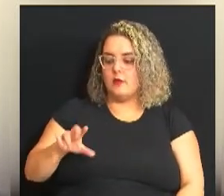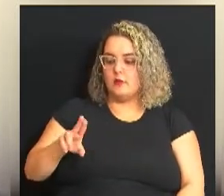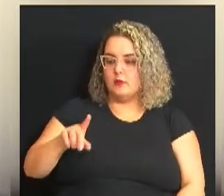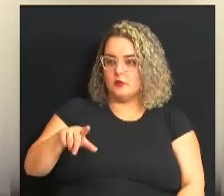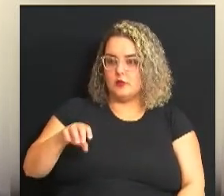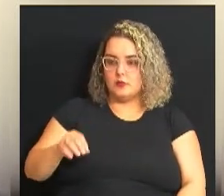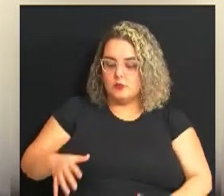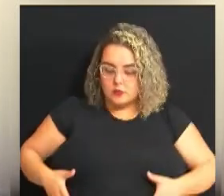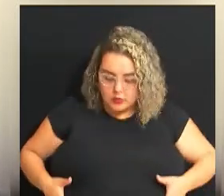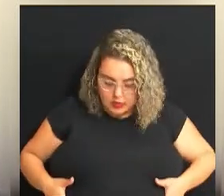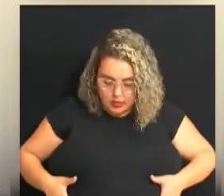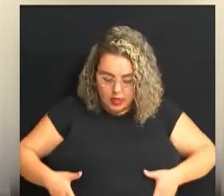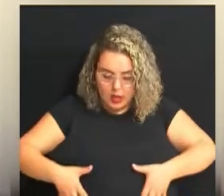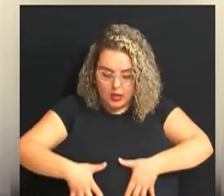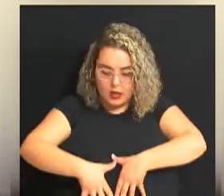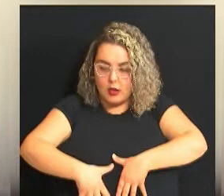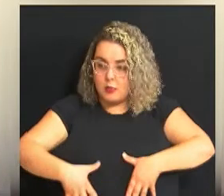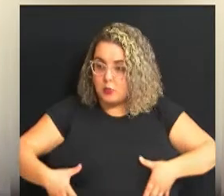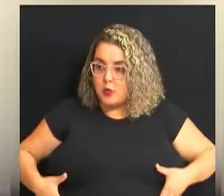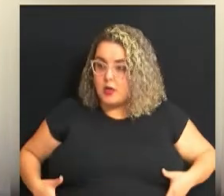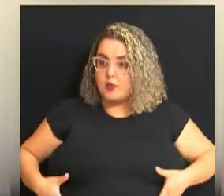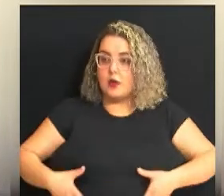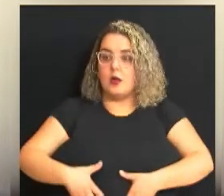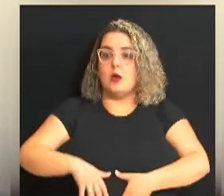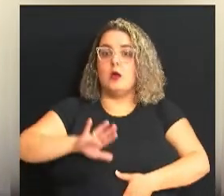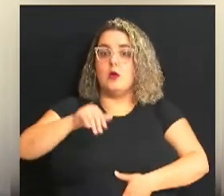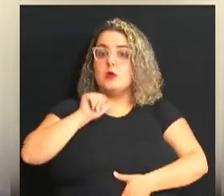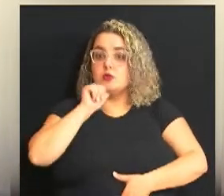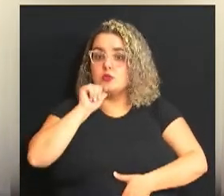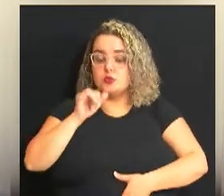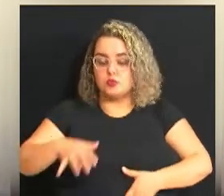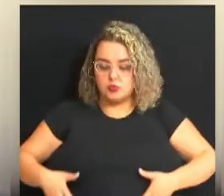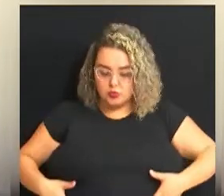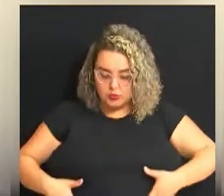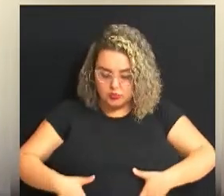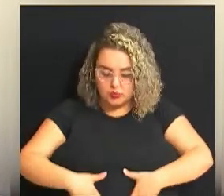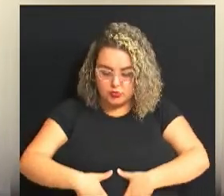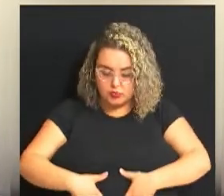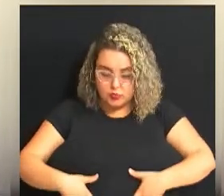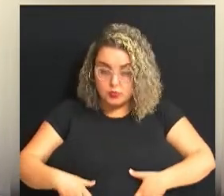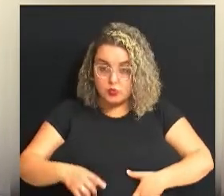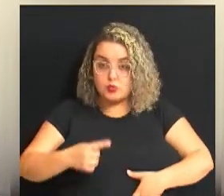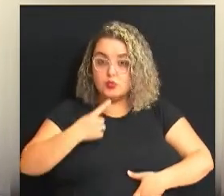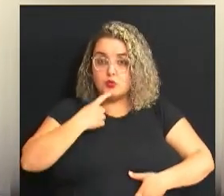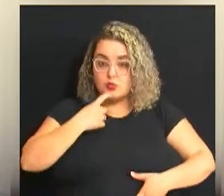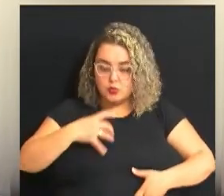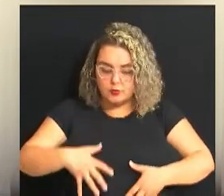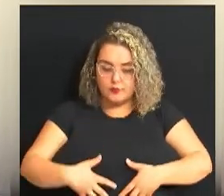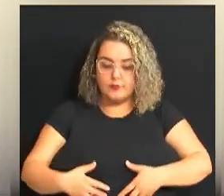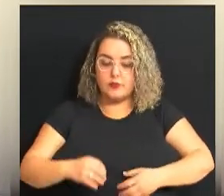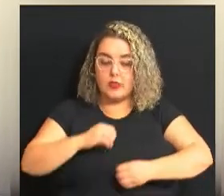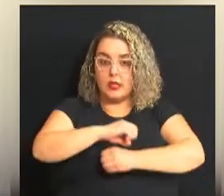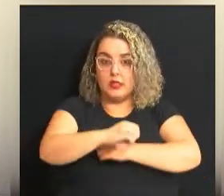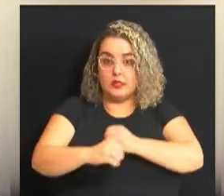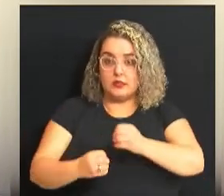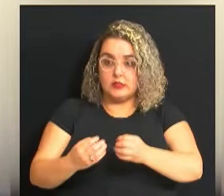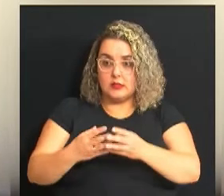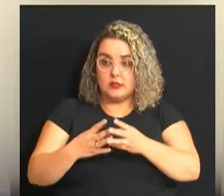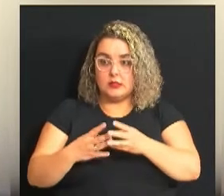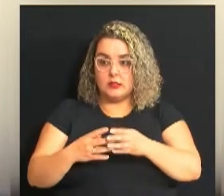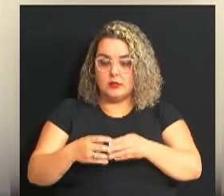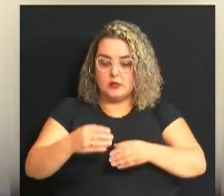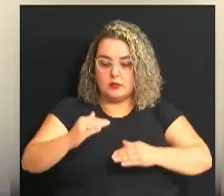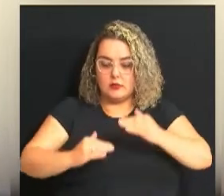abdômen. Quando esse sangue cai no abdômen, a gente tem células do nosso sistema imunológico que vão